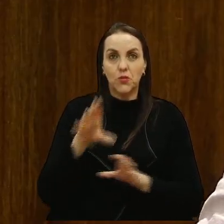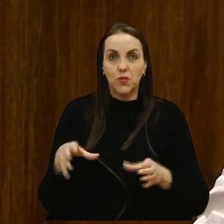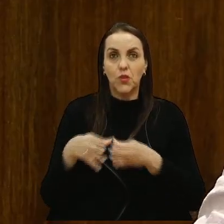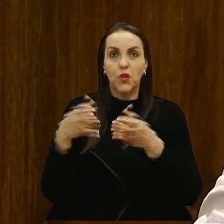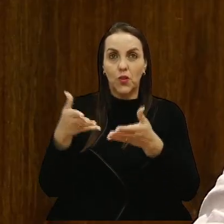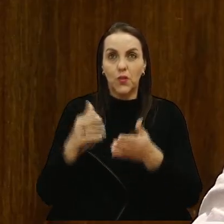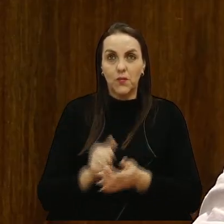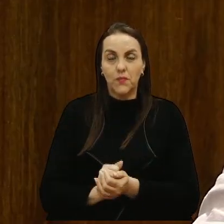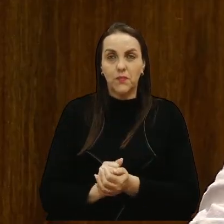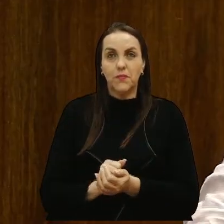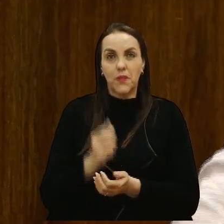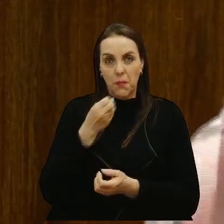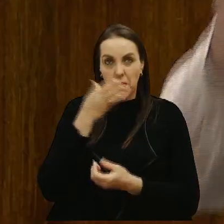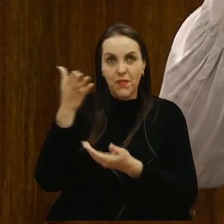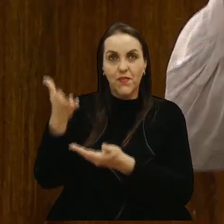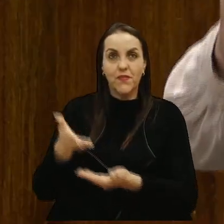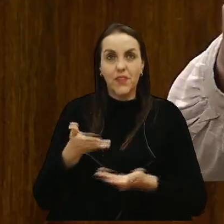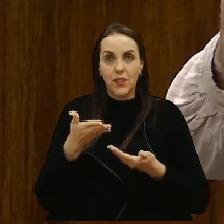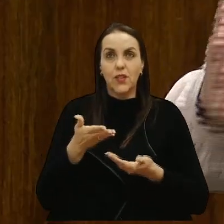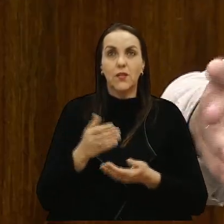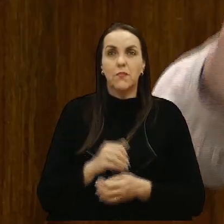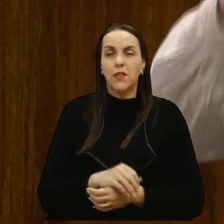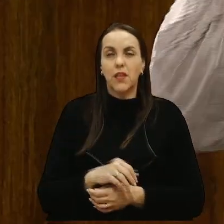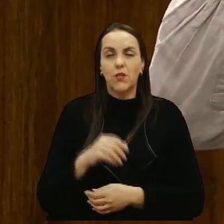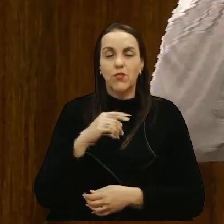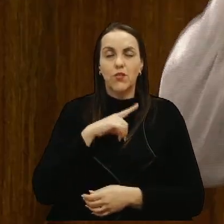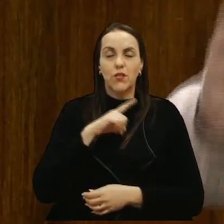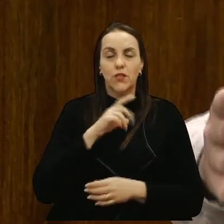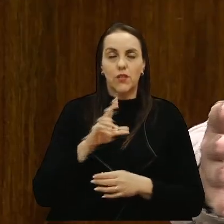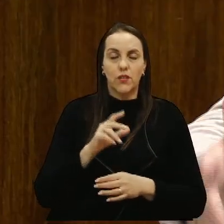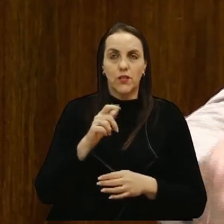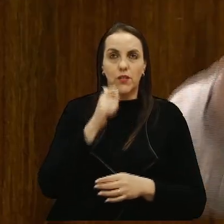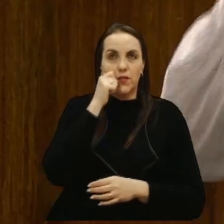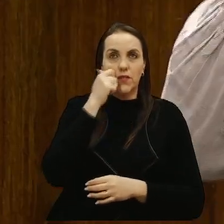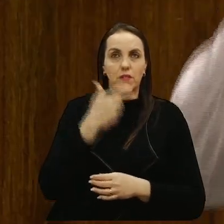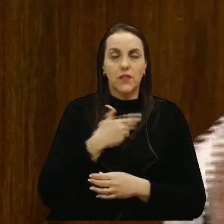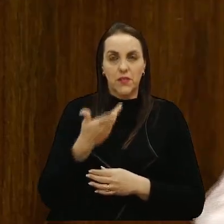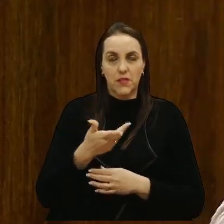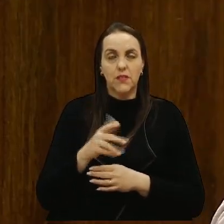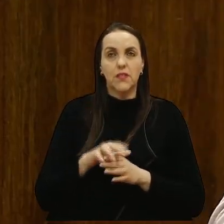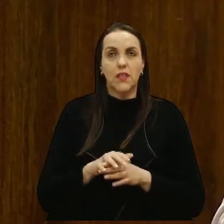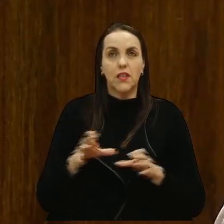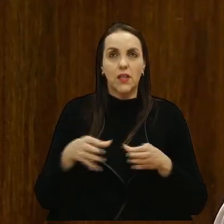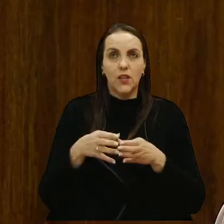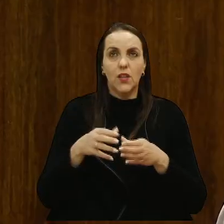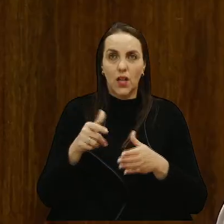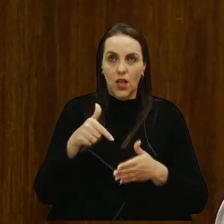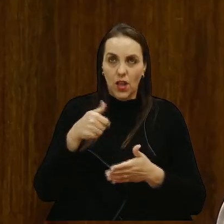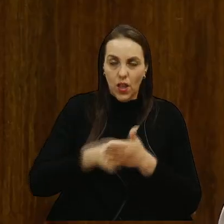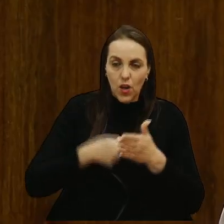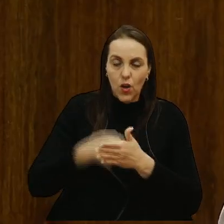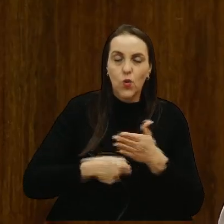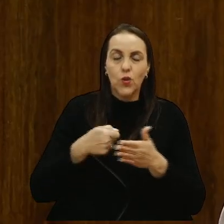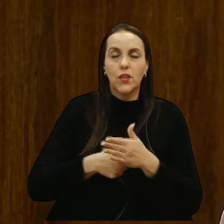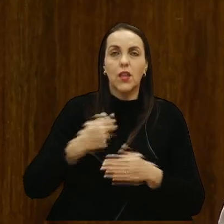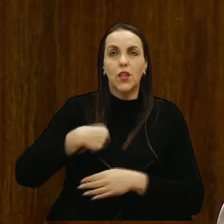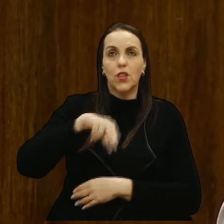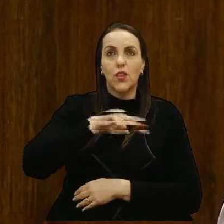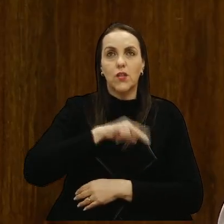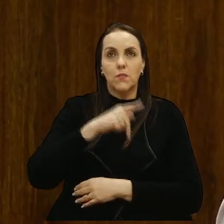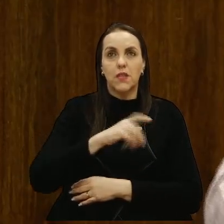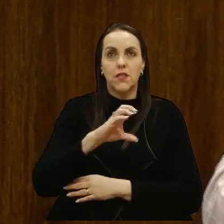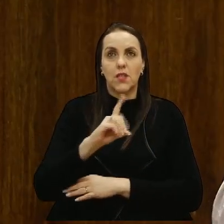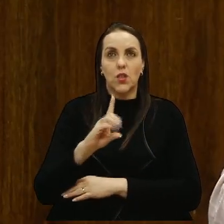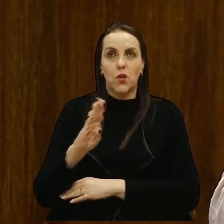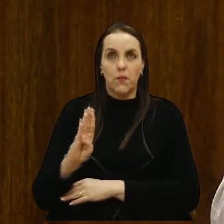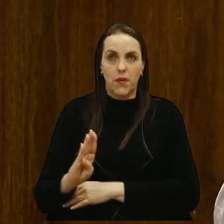Então, bem-vindo, Jack, pelo seu pertencimento de classe, pelo seu pertencimento de categoria, pelas tuas lutas. Nós, do PCdoB, estamos orgulhosos de poder dividir